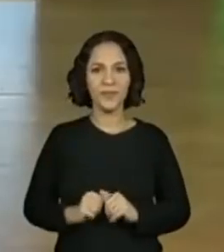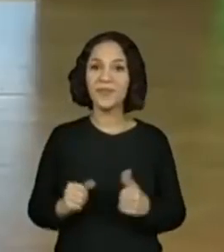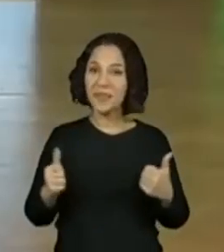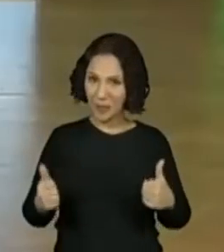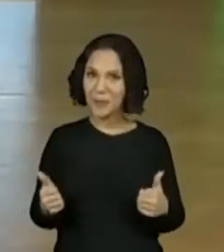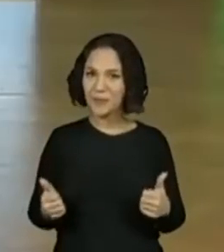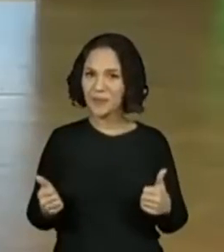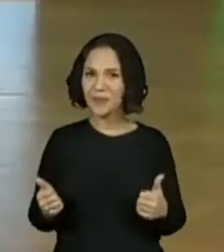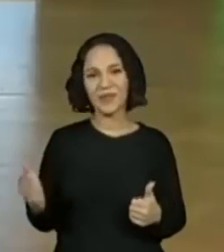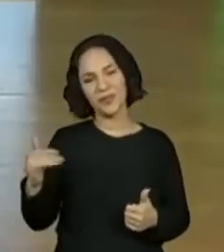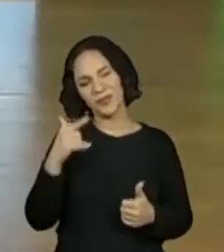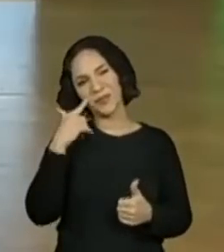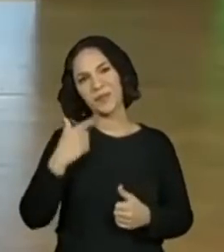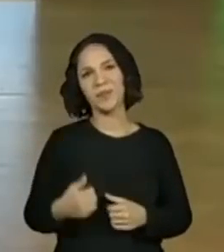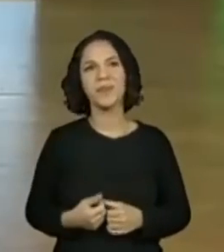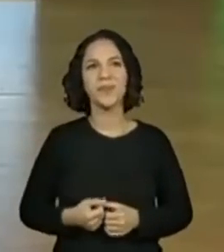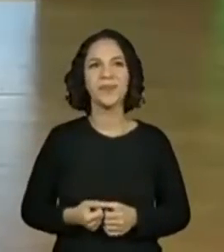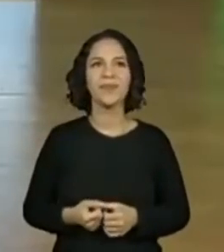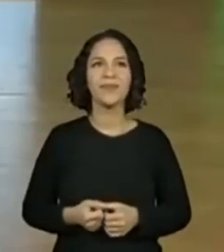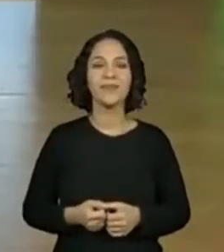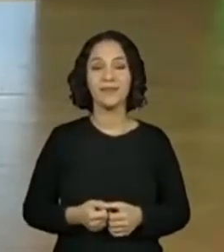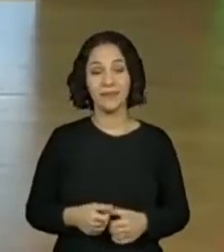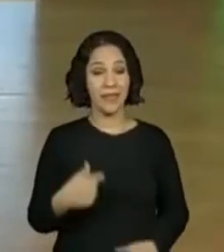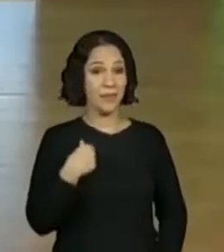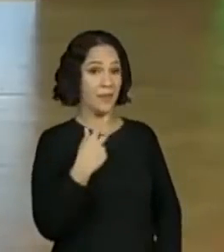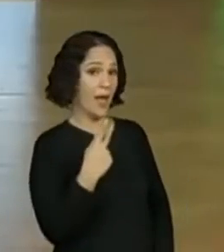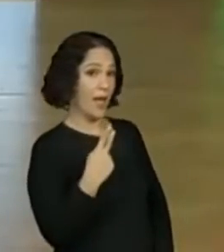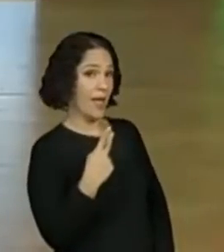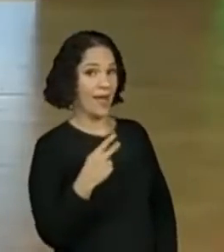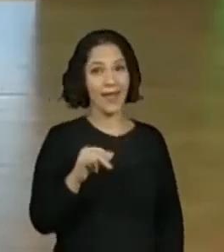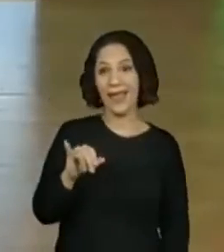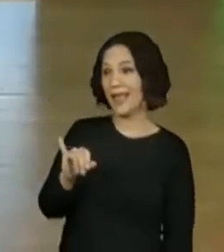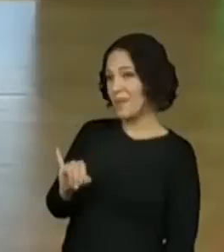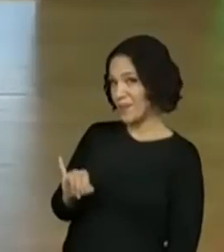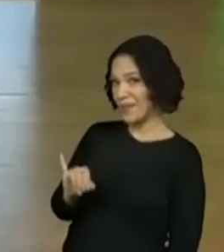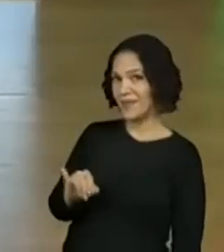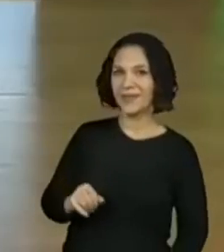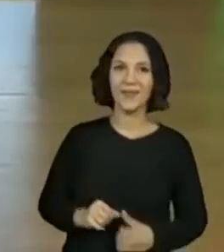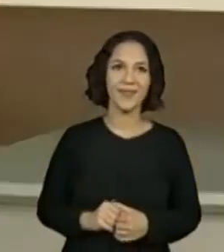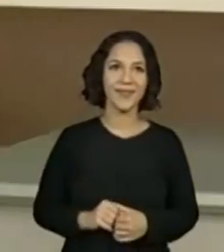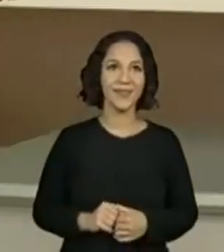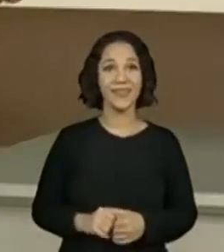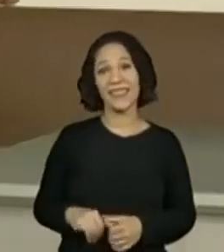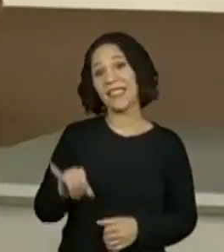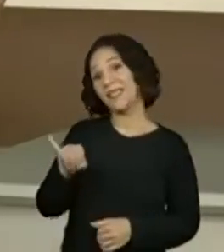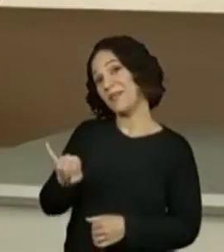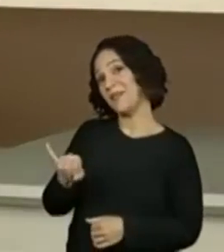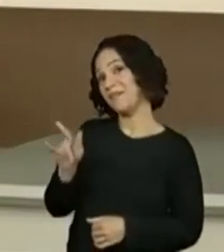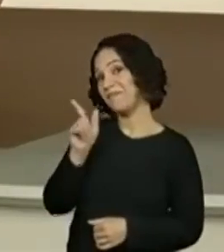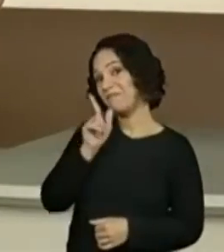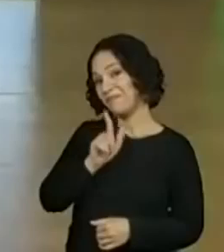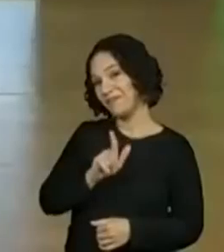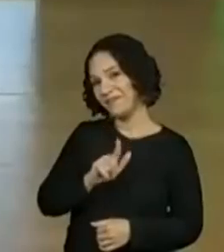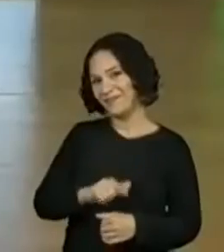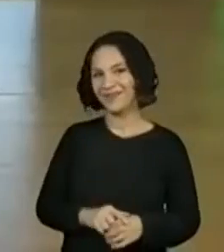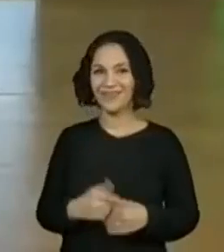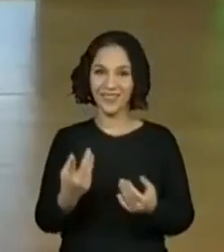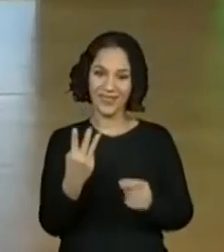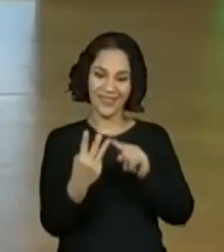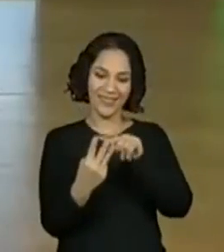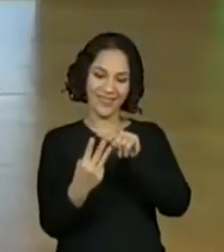E aí, vamos lá? Vamos lá. Par. Ímpar. Ímpar.